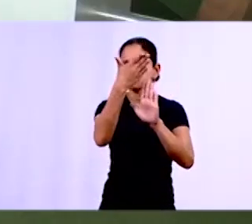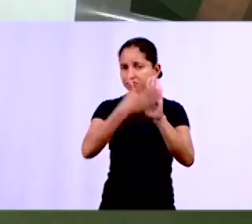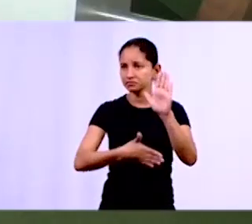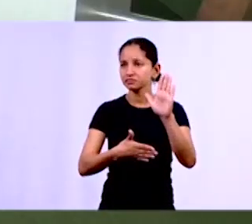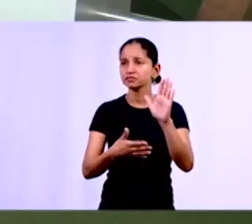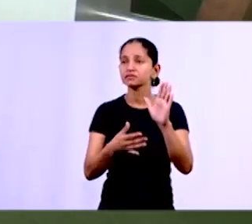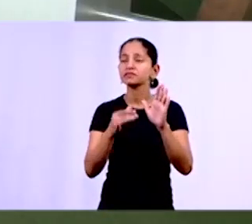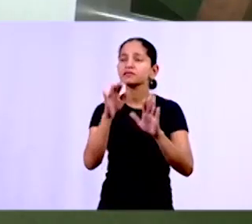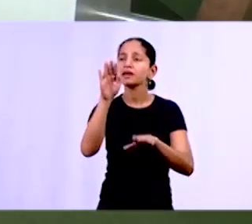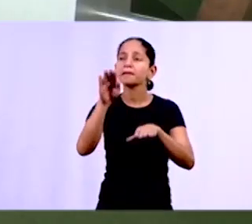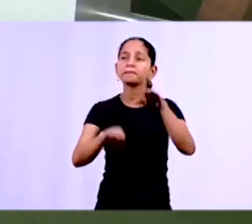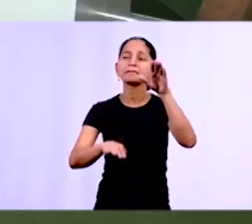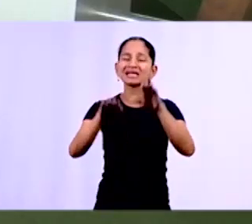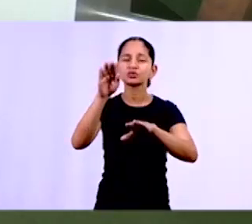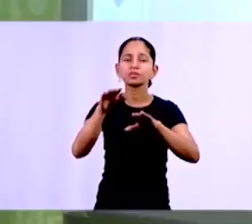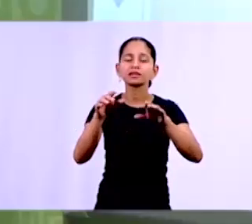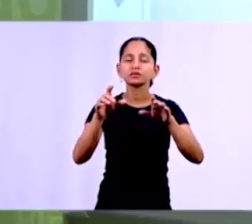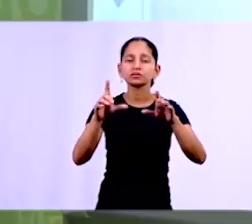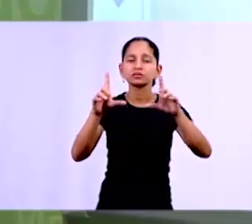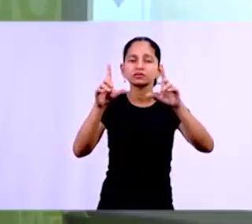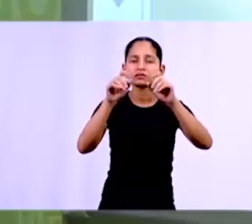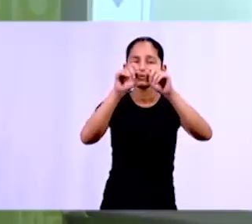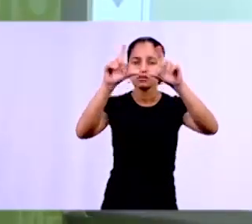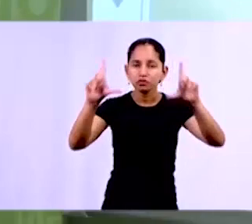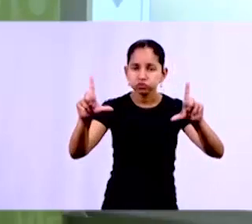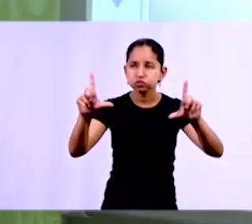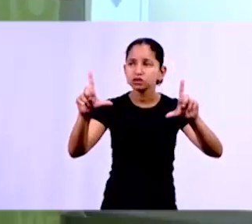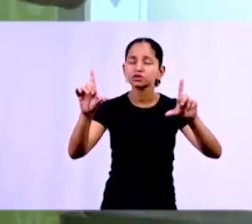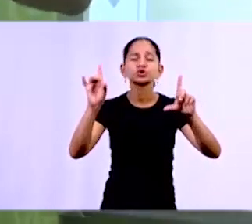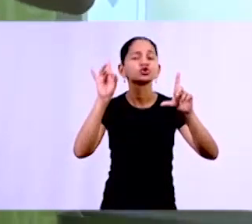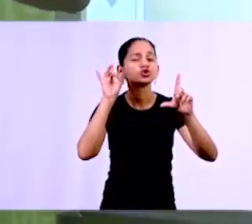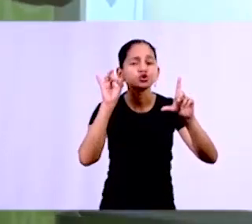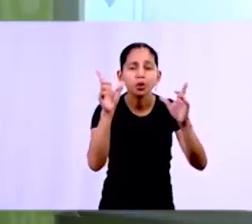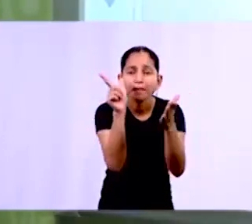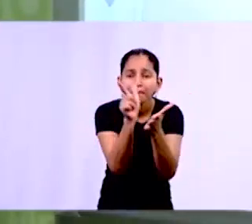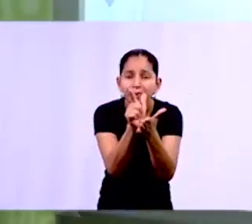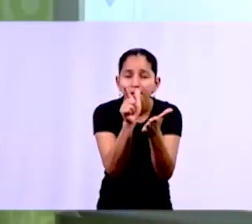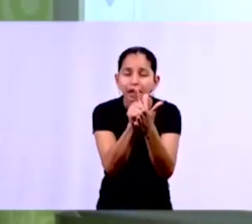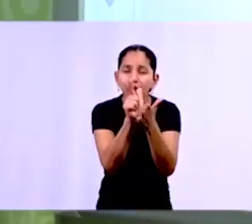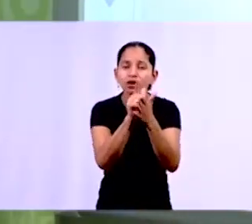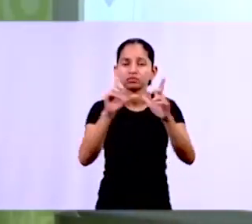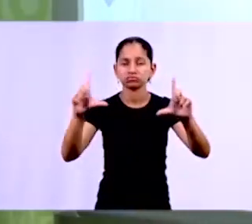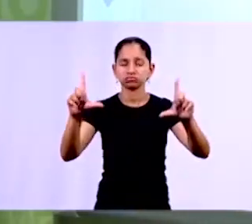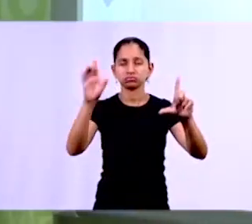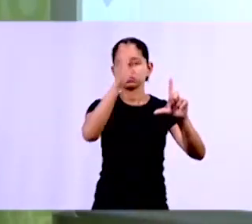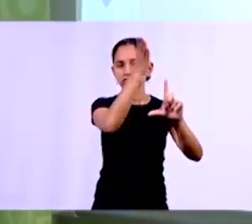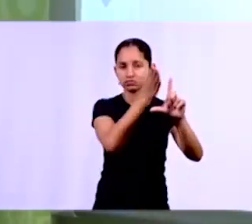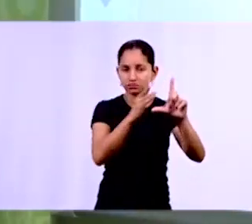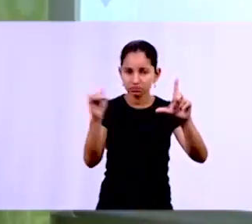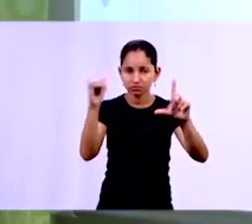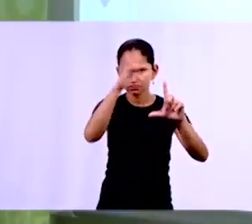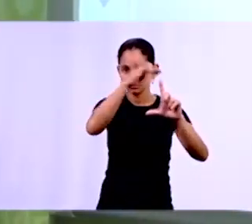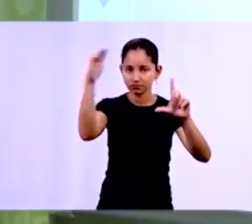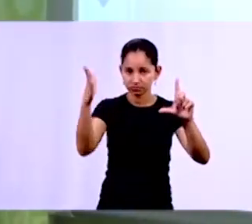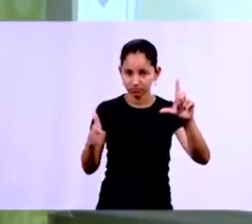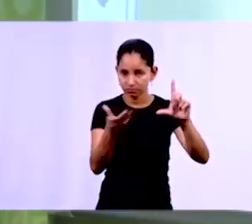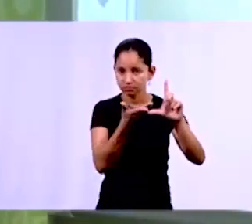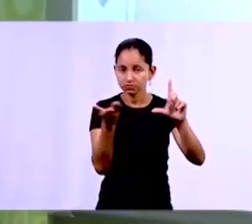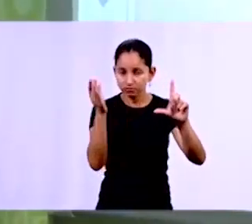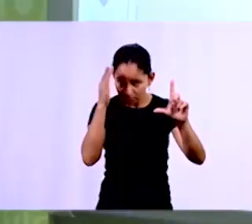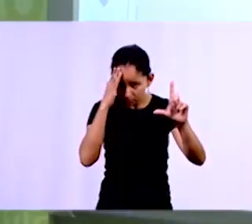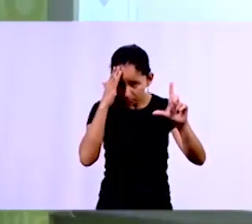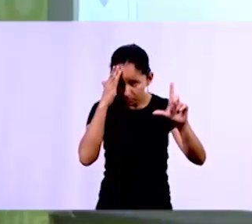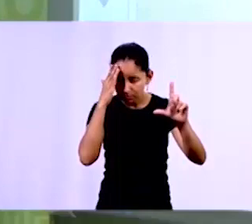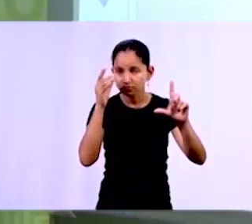é mais ou menos o tamanho dessa folha, né? Eu vou fazer um evento, um Blade é mais ou menos... A pergunta é, como é que é